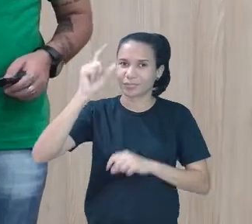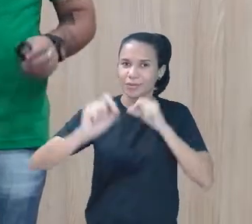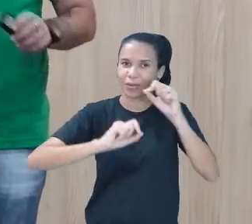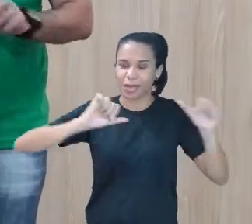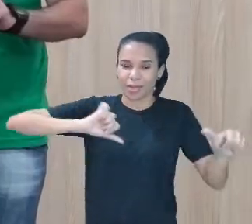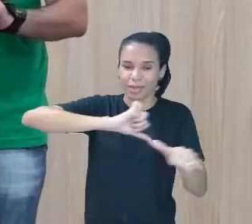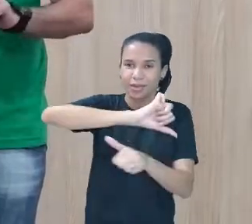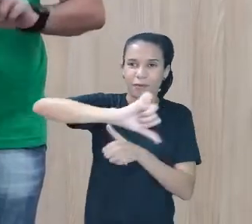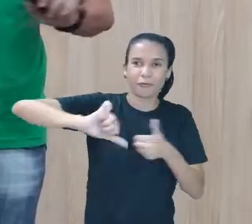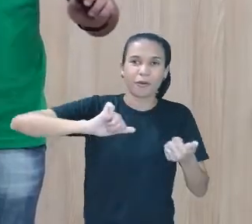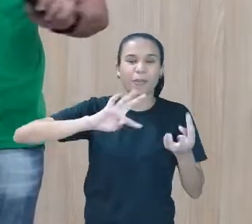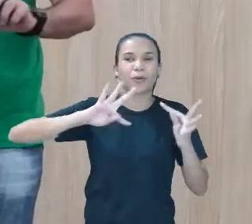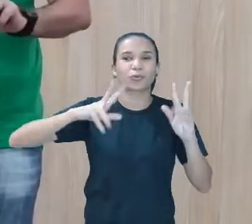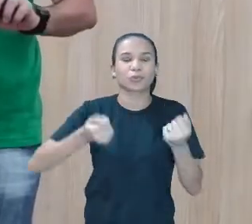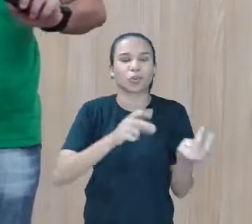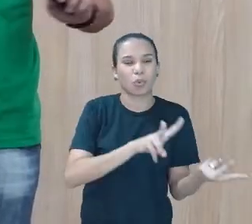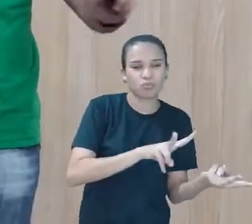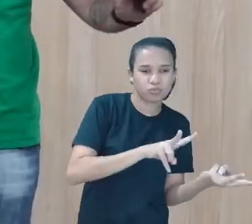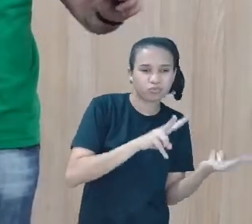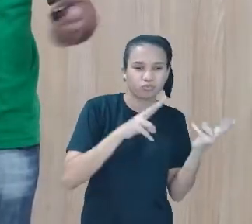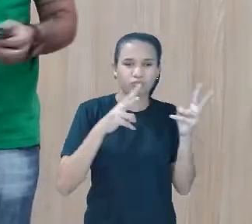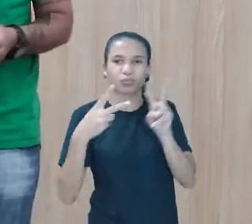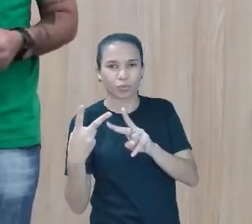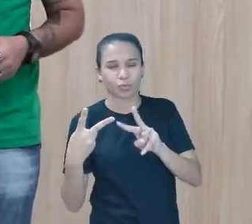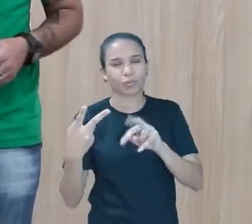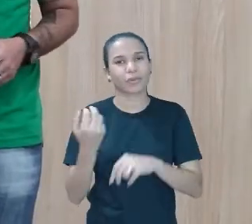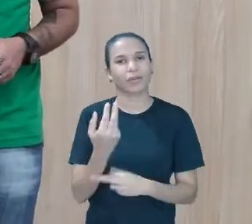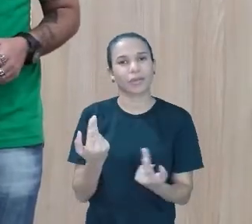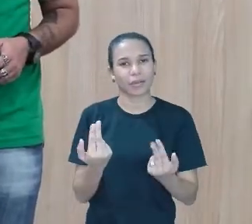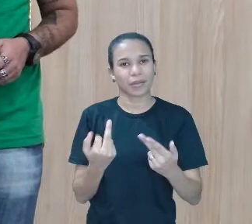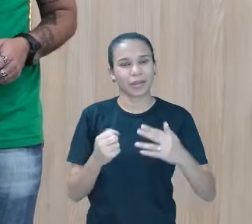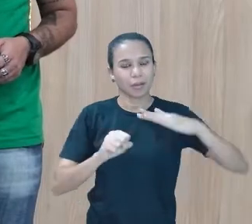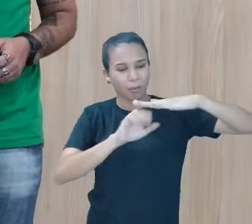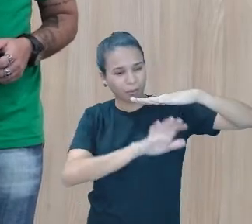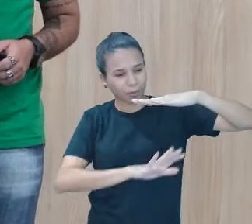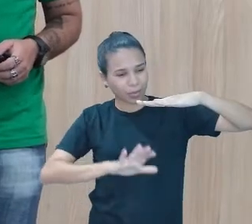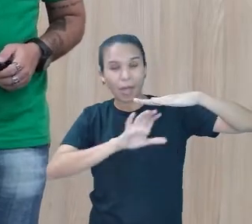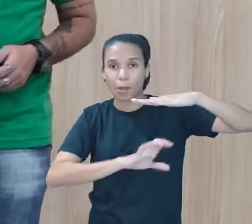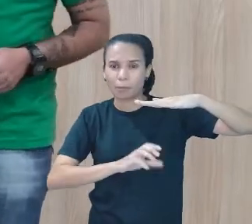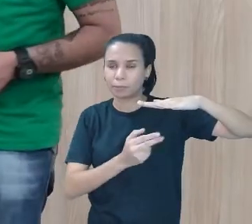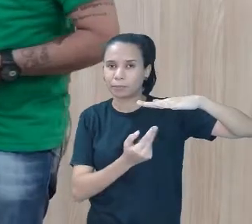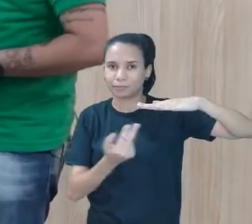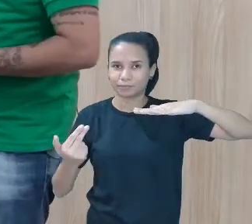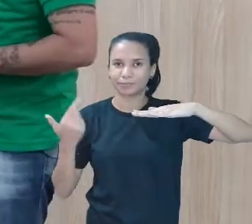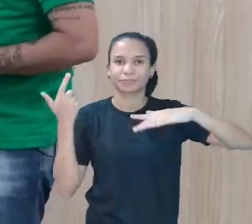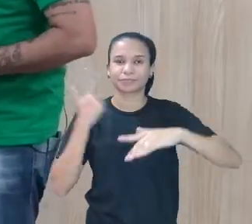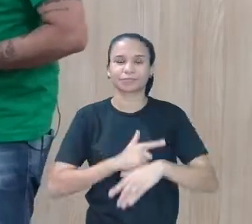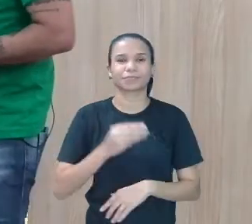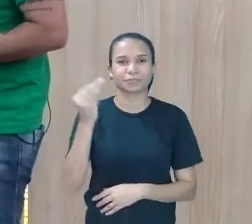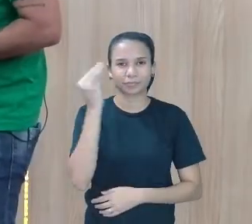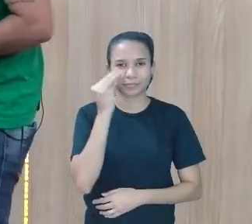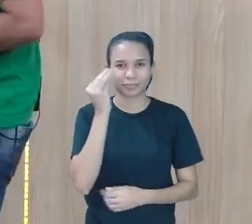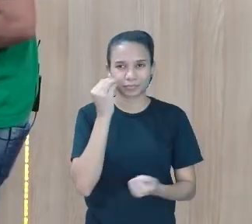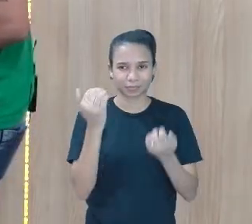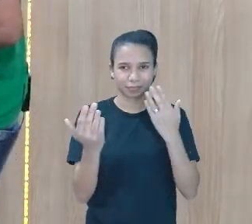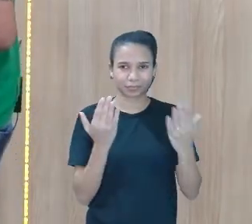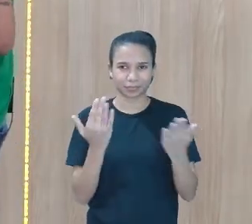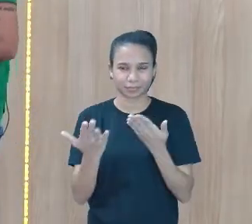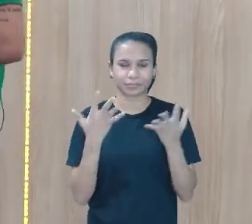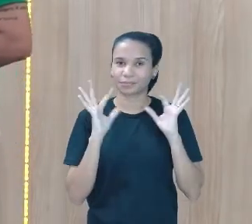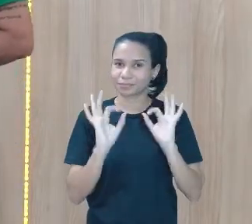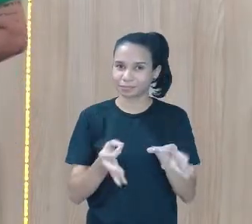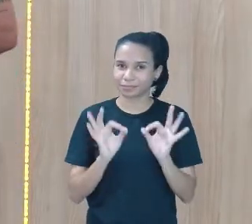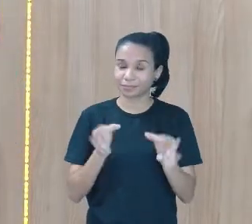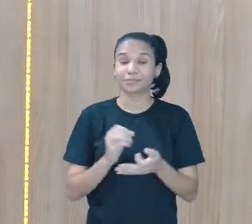gente transformar tudo para todas as frações com o mesmo denominador e a partir daí a gente fazer a comparação,